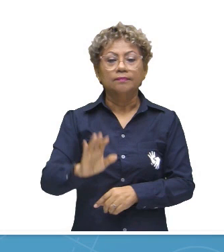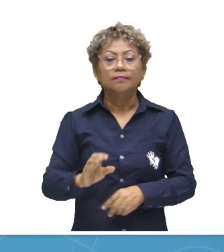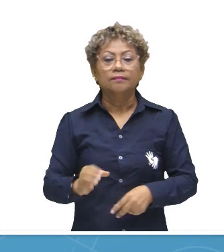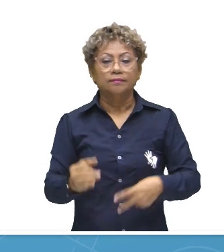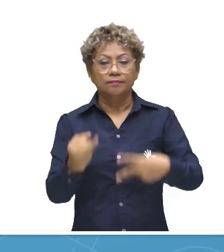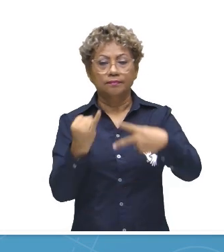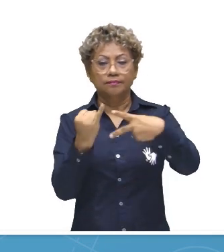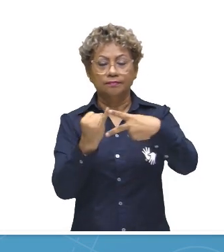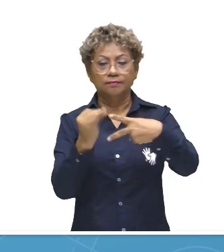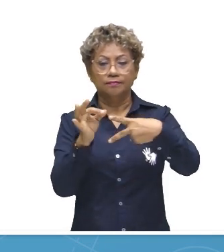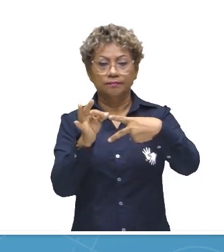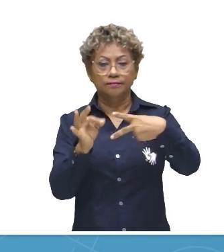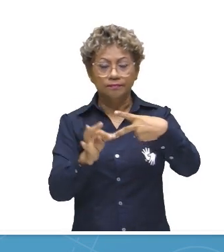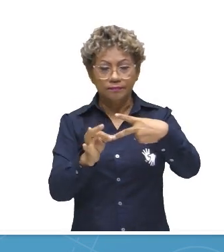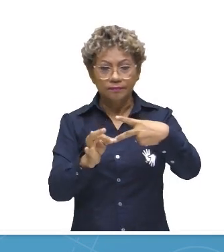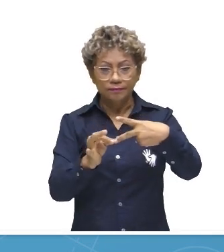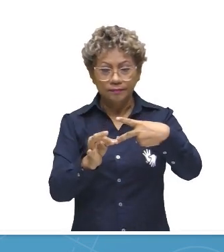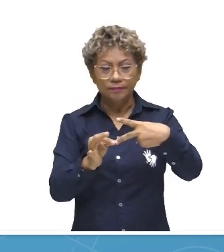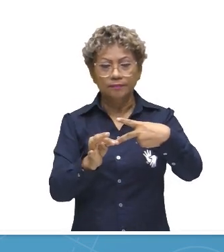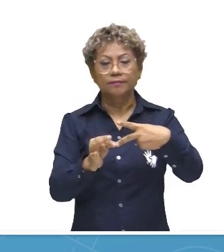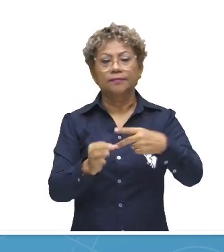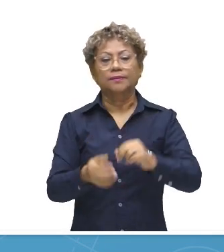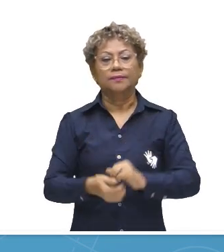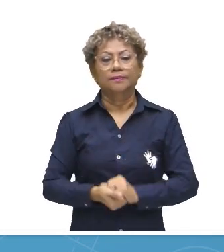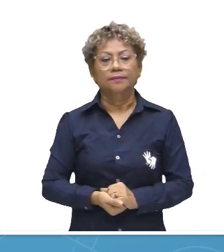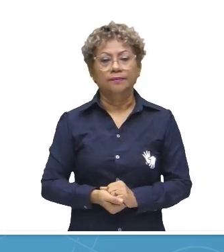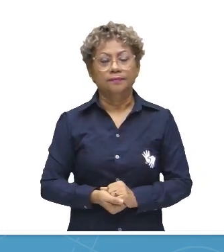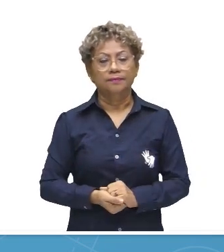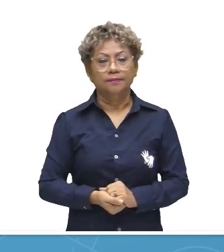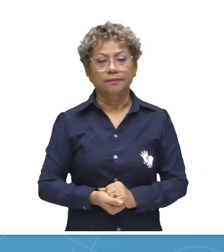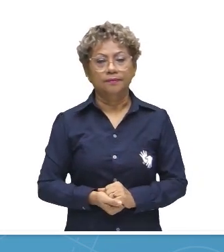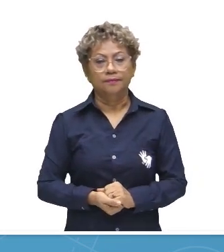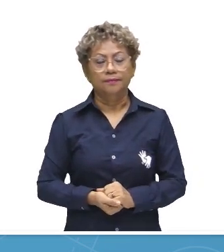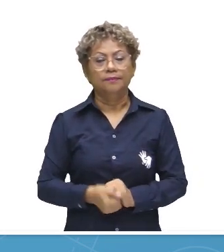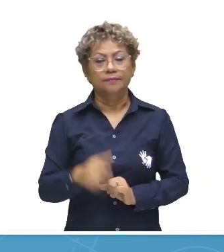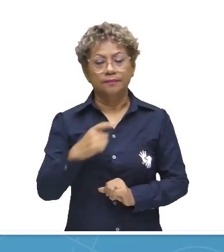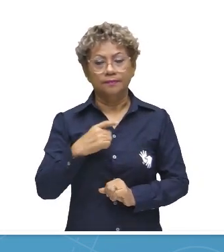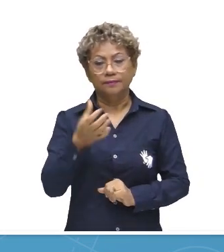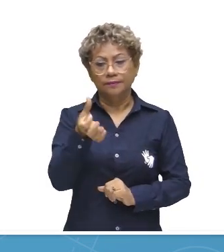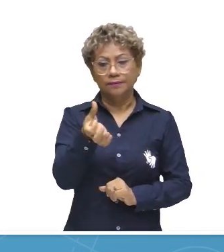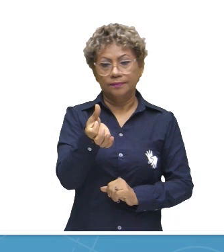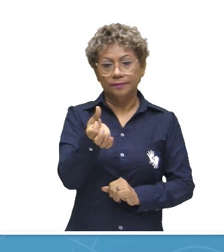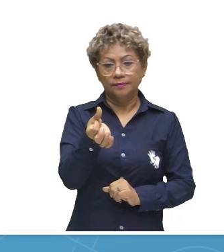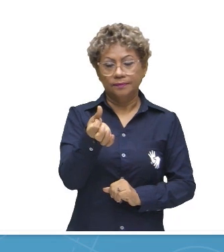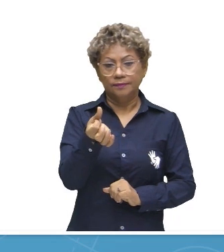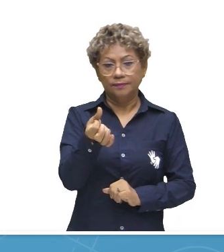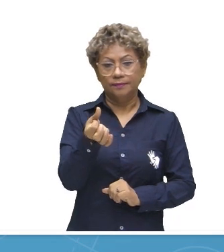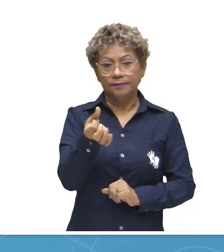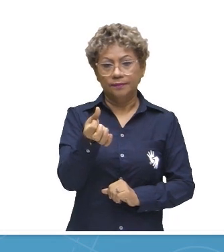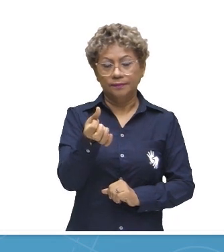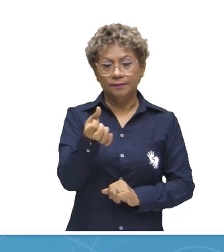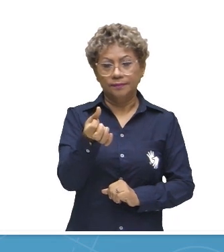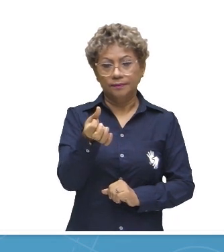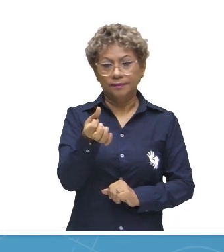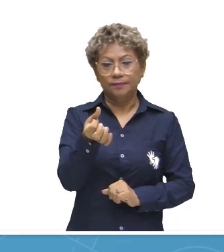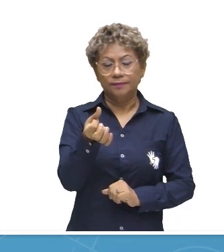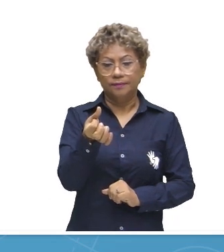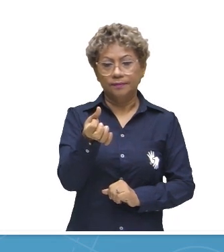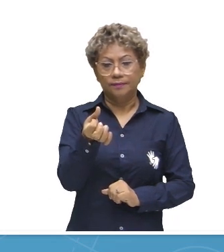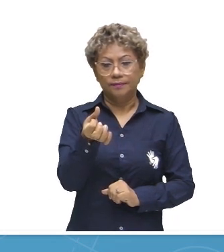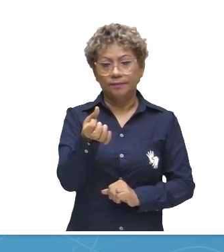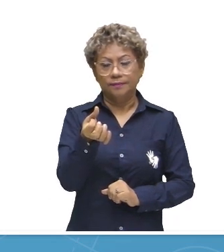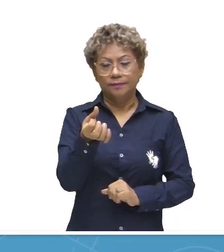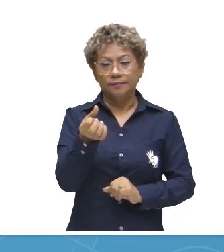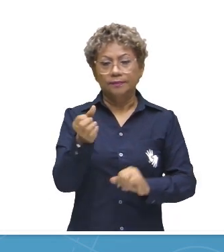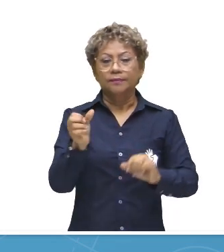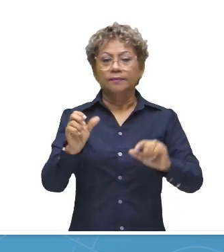o hexágono, como ele tem seis lados, ele vai possuir também seis vértices, que